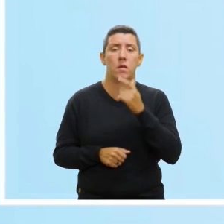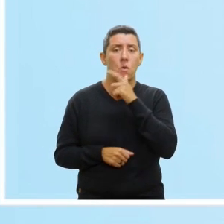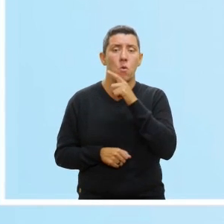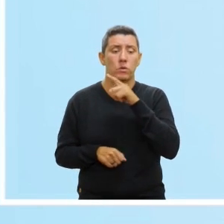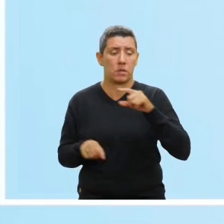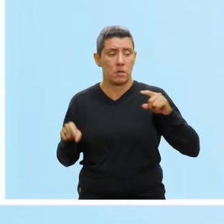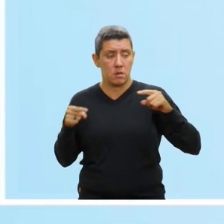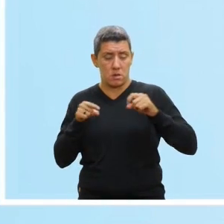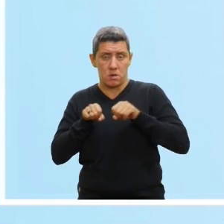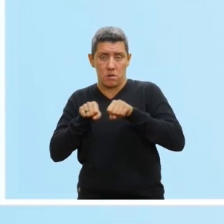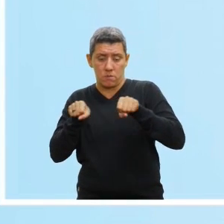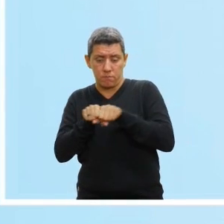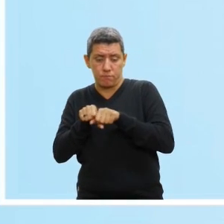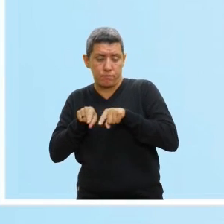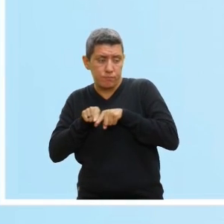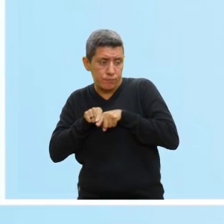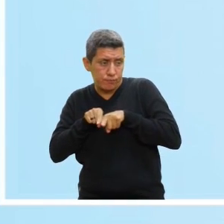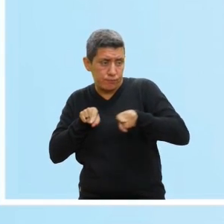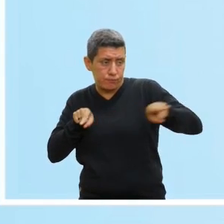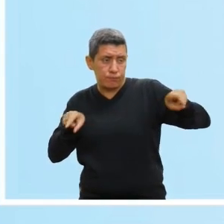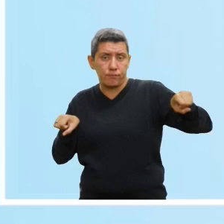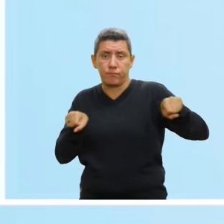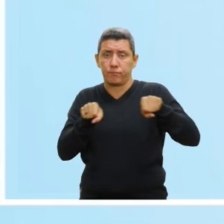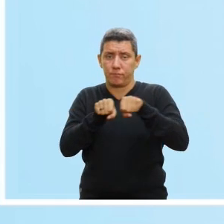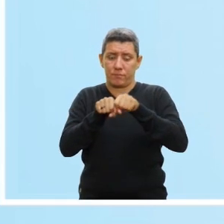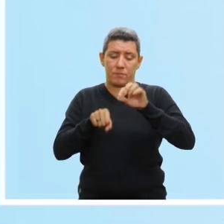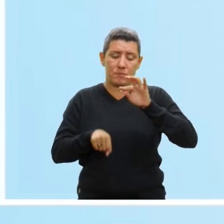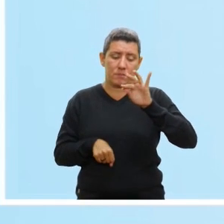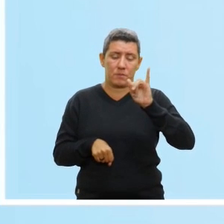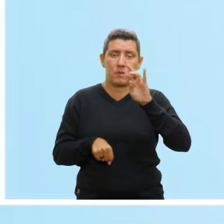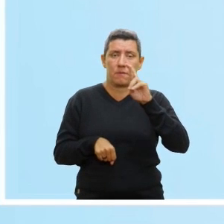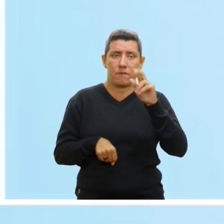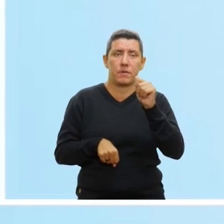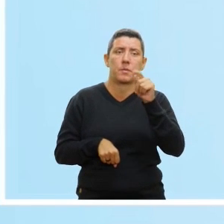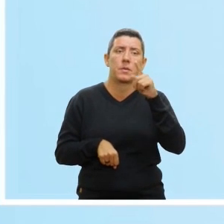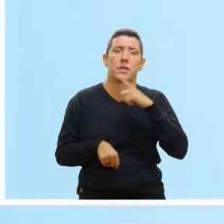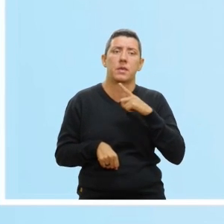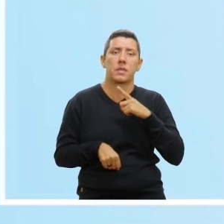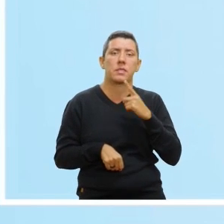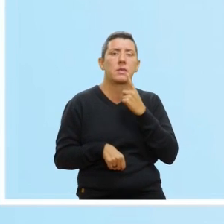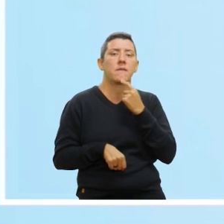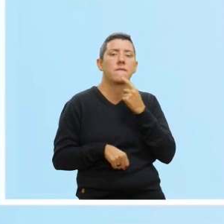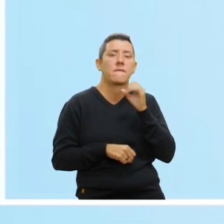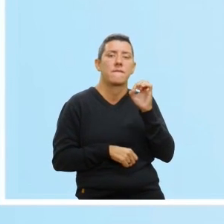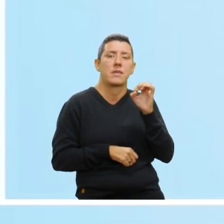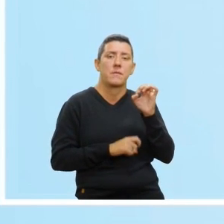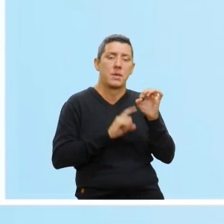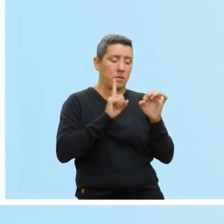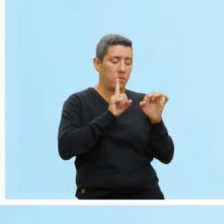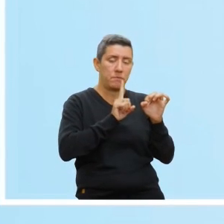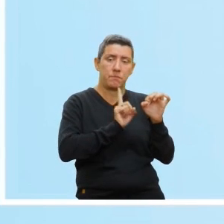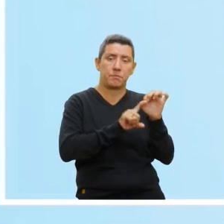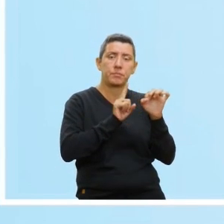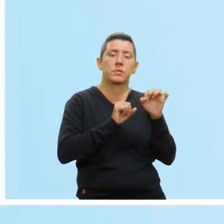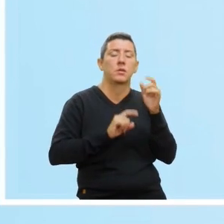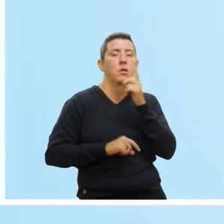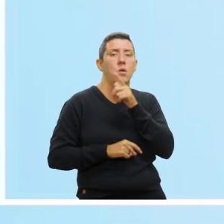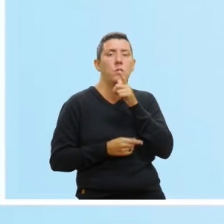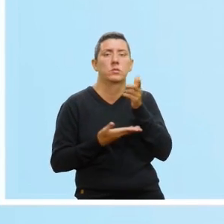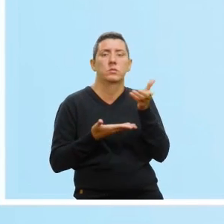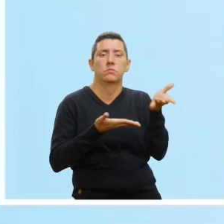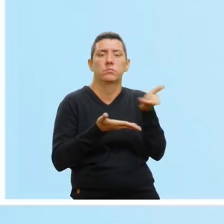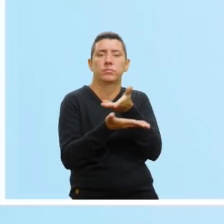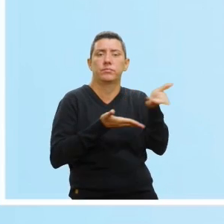fibras. Ele tem um botão vermelho aqui do lado esquerdo dele. Você aperta esse botão, ele realiza um autocomissionamento. Quem